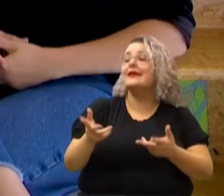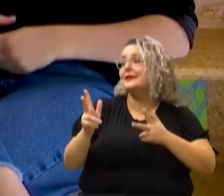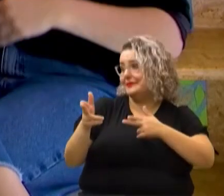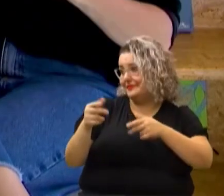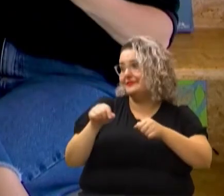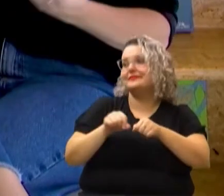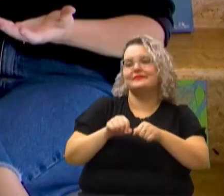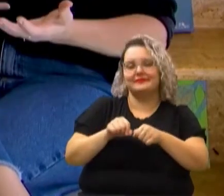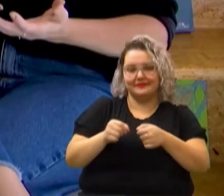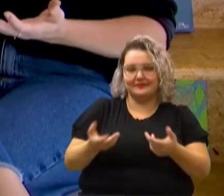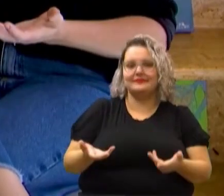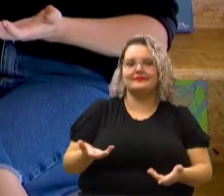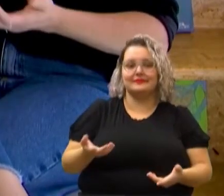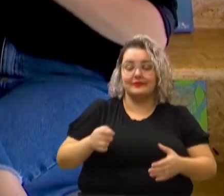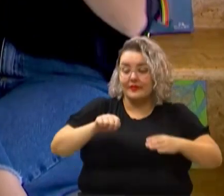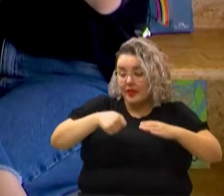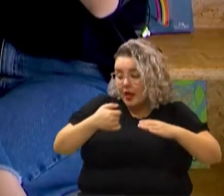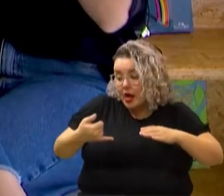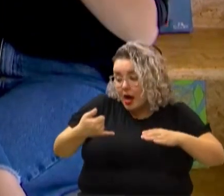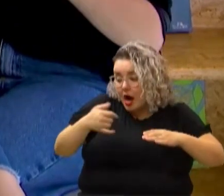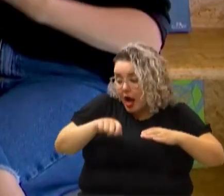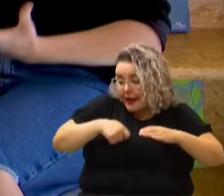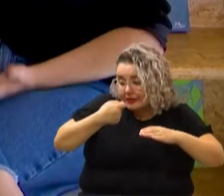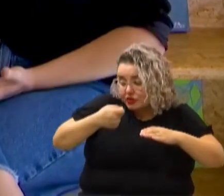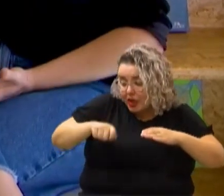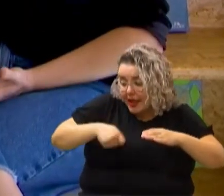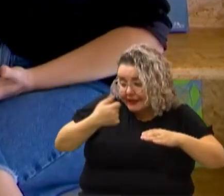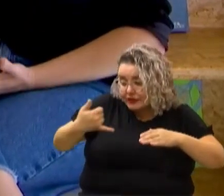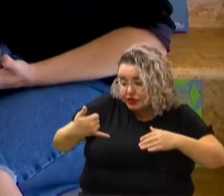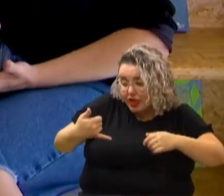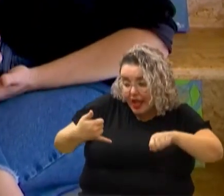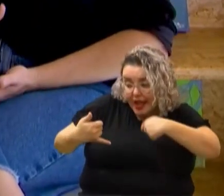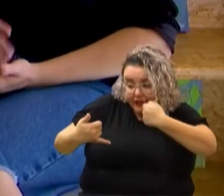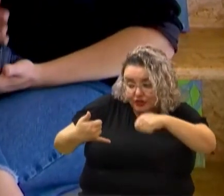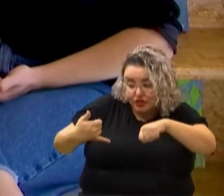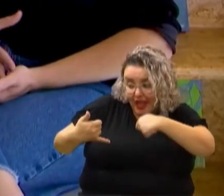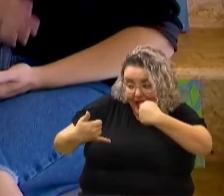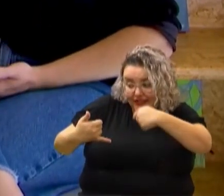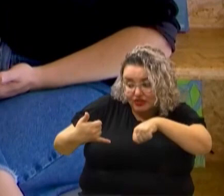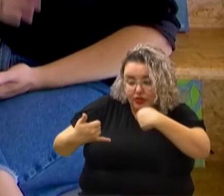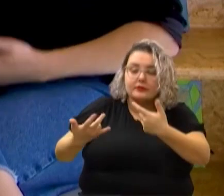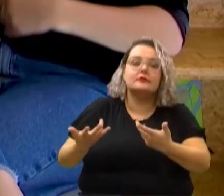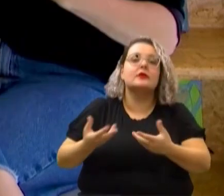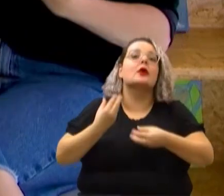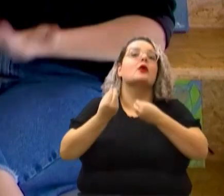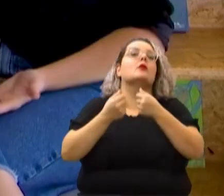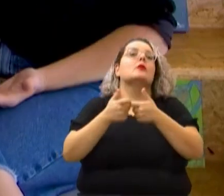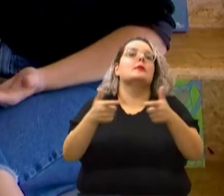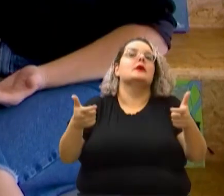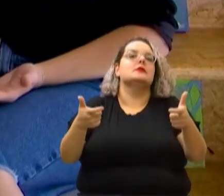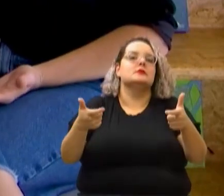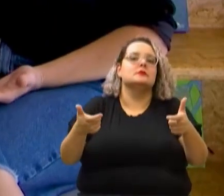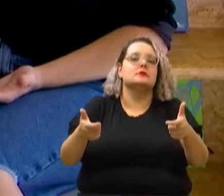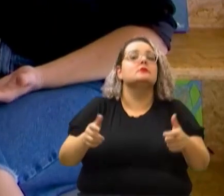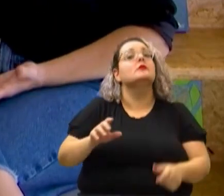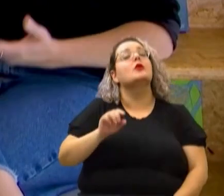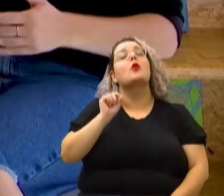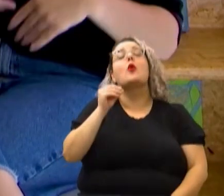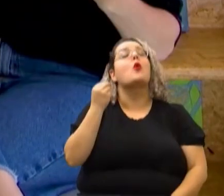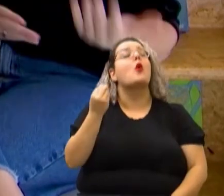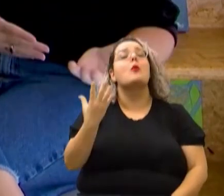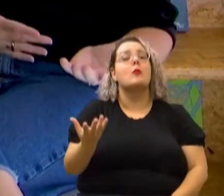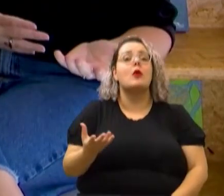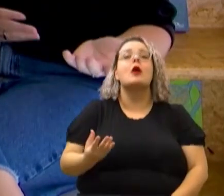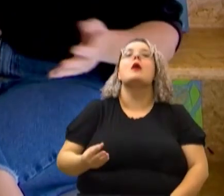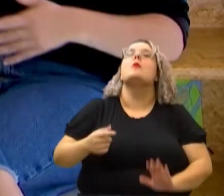Então como que a gente vai aumentar o repertório desses estudantes é realmente vivenciando outras situações